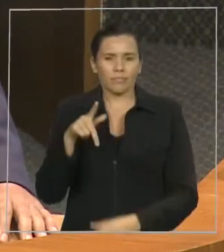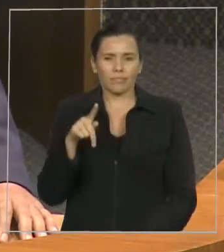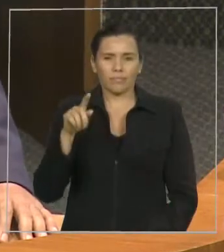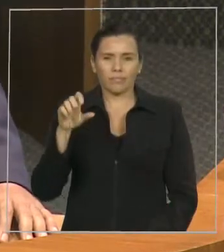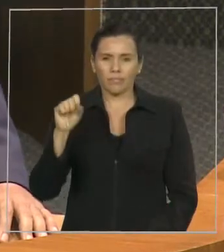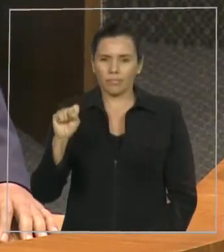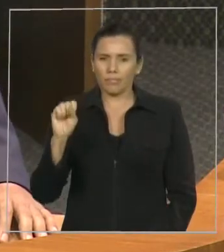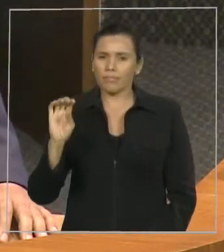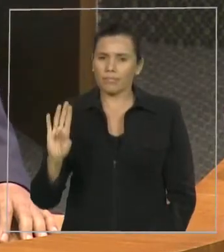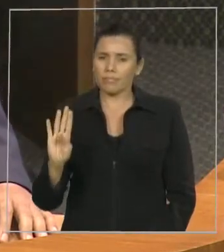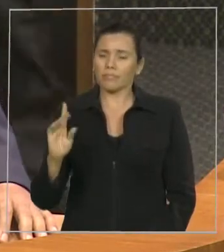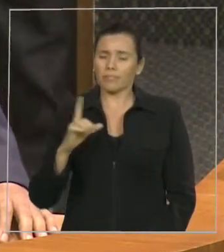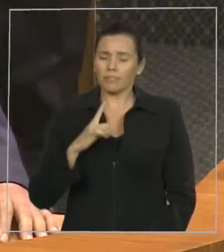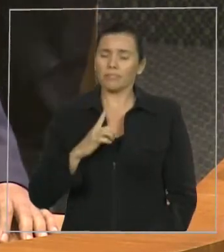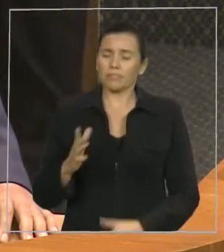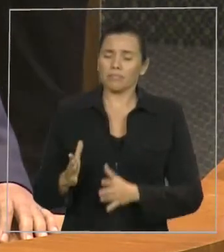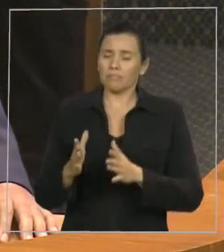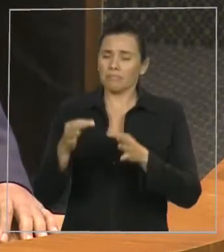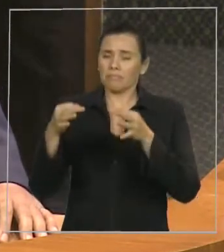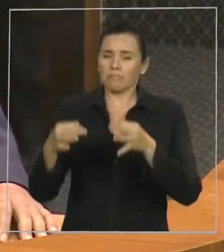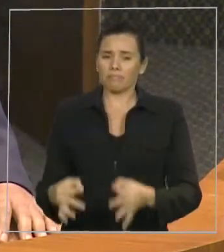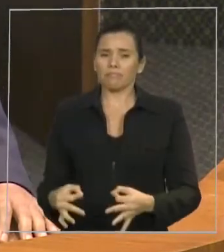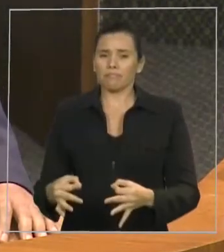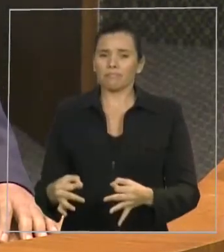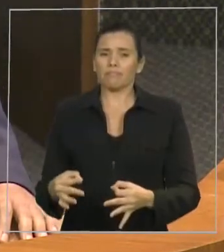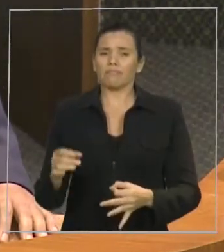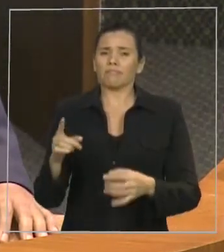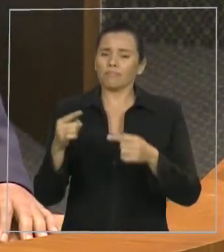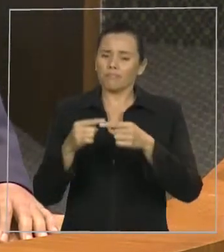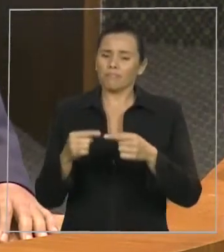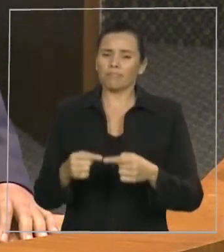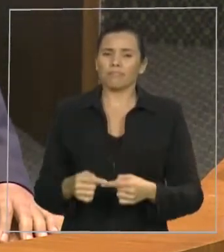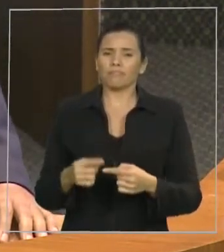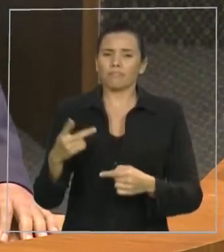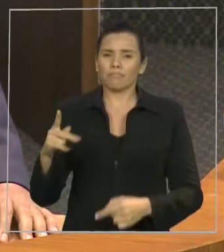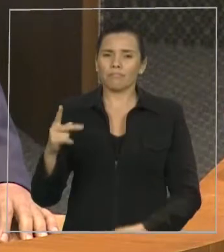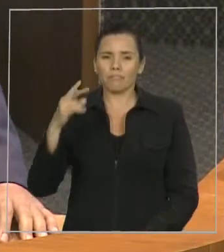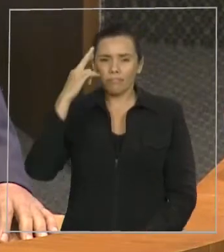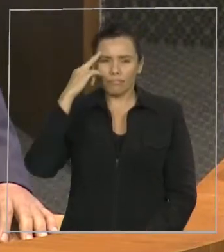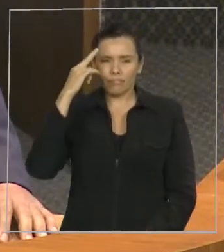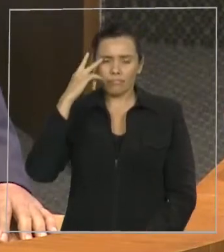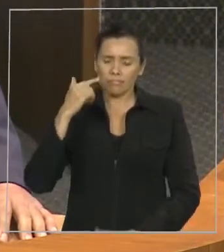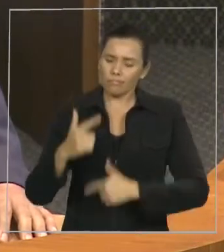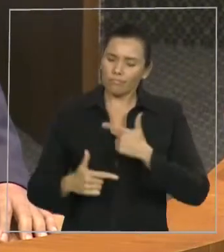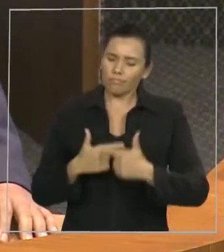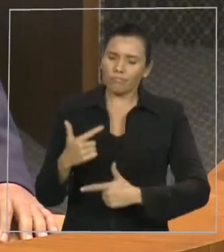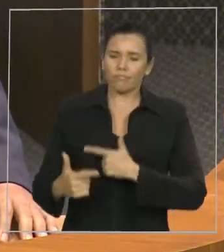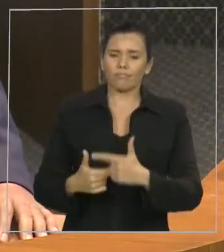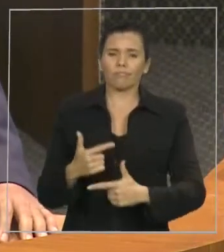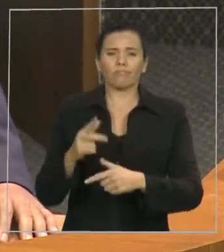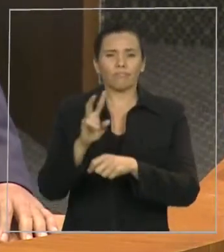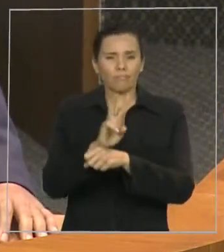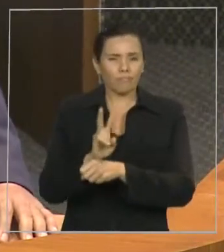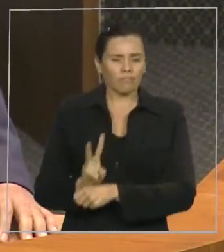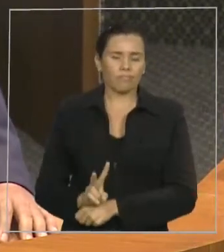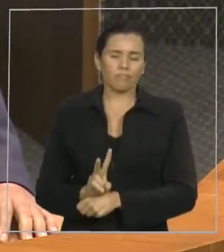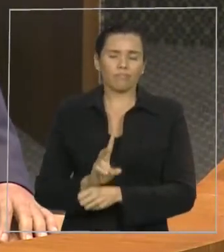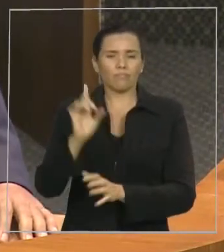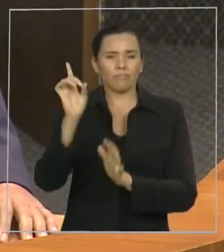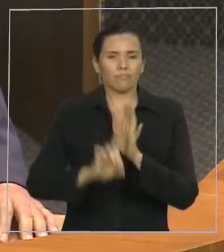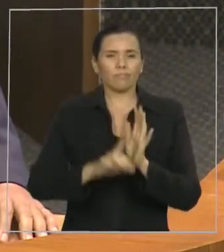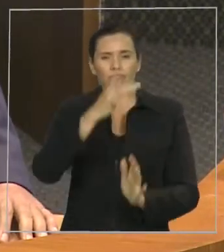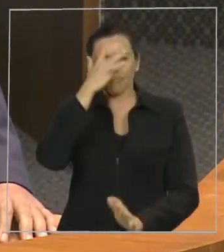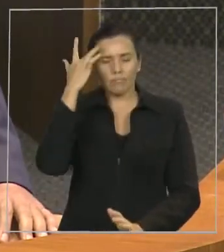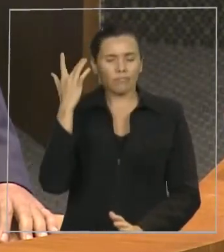acerto na sua posição do que se manter coerente com a sua história e de batalhar em favor daqueles que mais precisam.